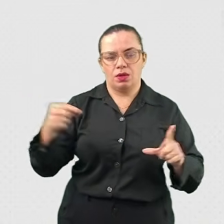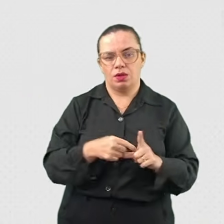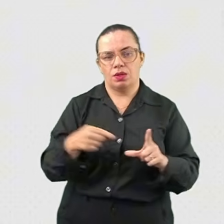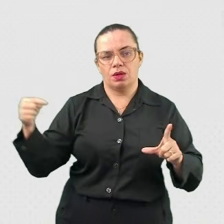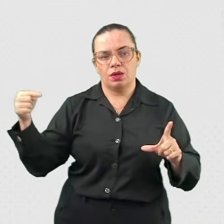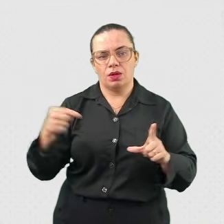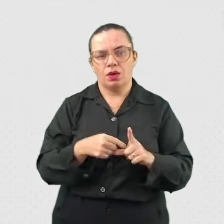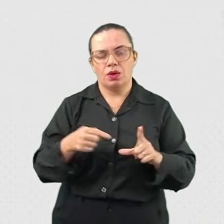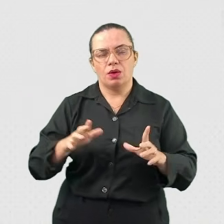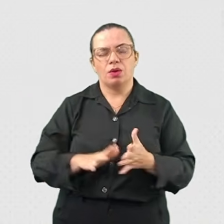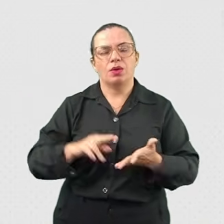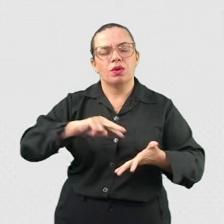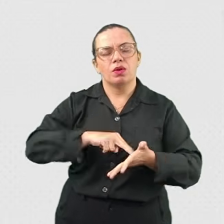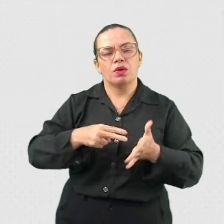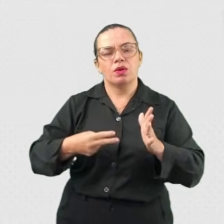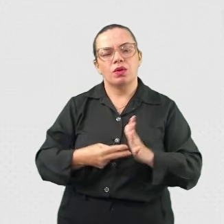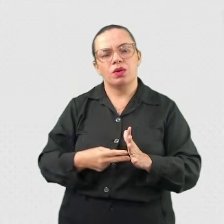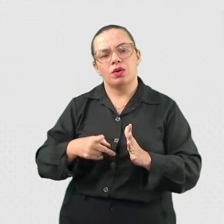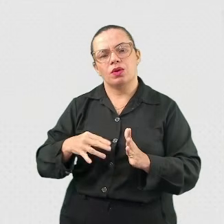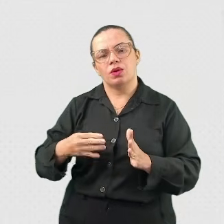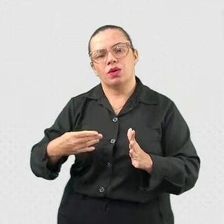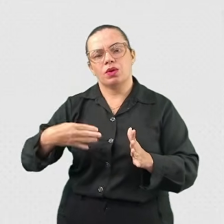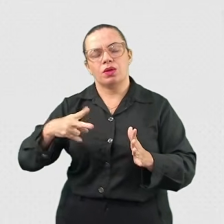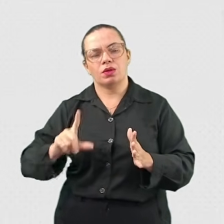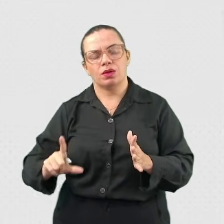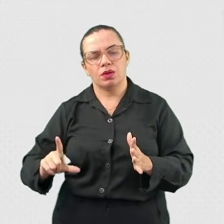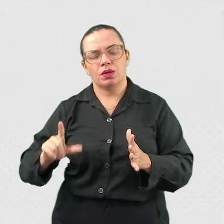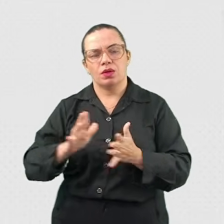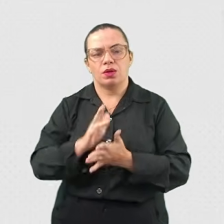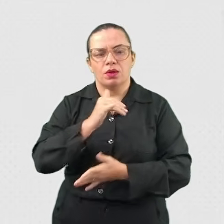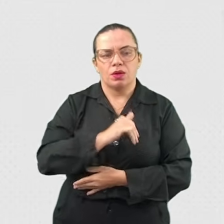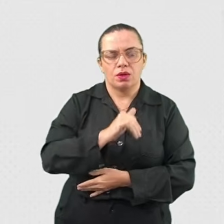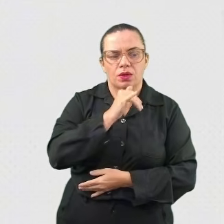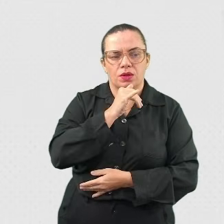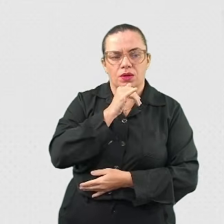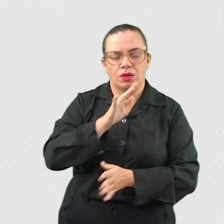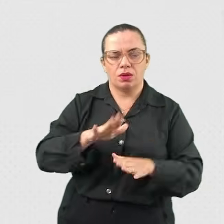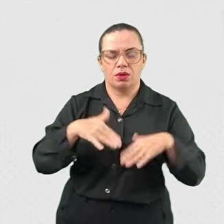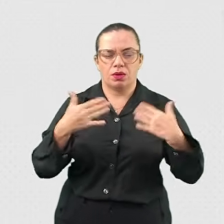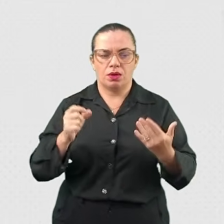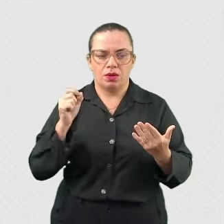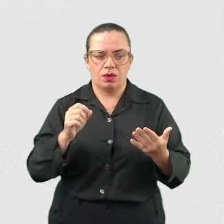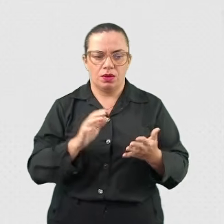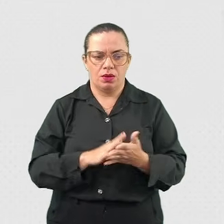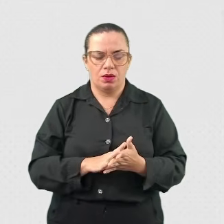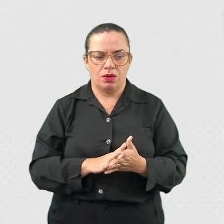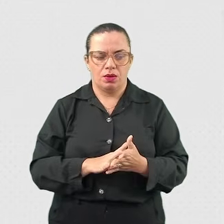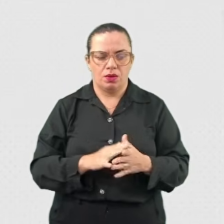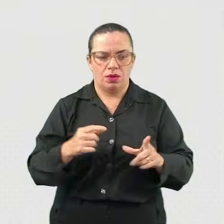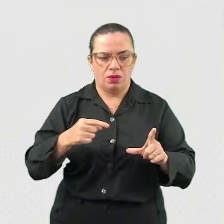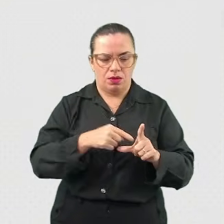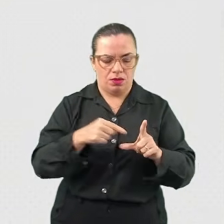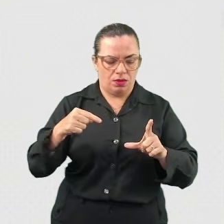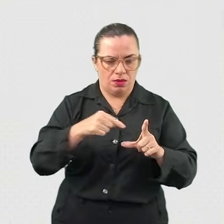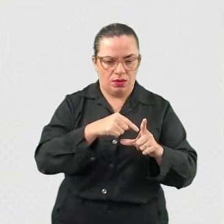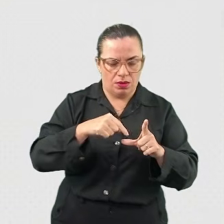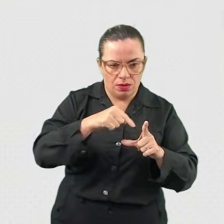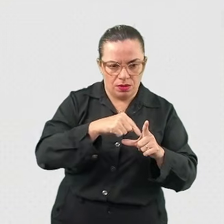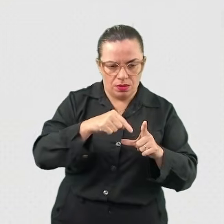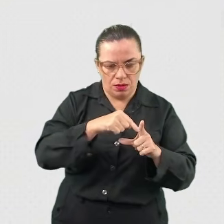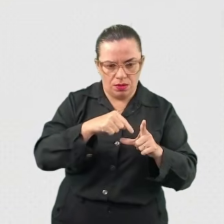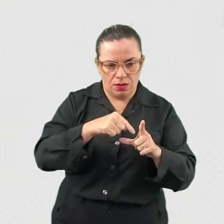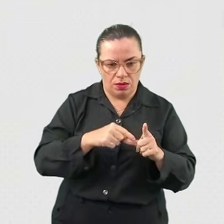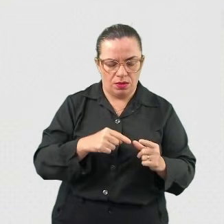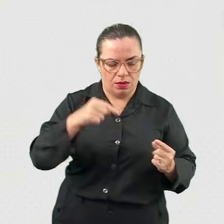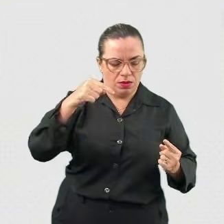uma diagonal, pessoal? Diagonal, por exemplo, você sabe que se eu fixar aqui um ponto A, esses aqui são os vértices, né? Aqui são